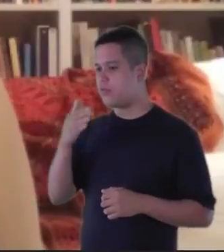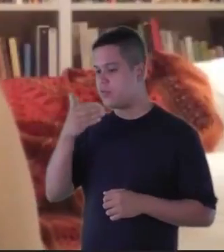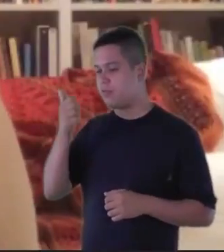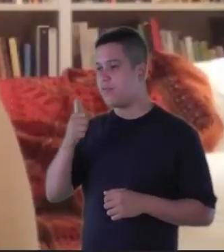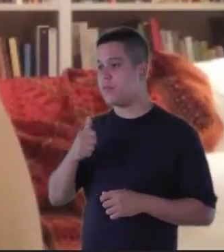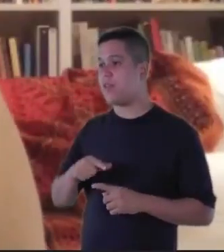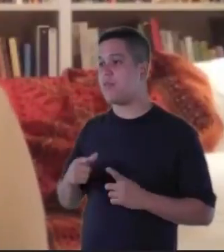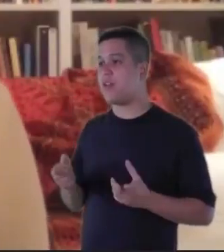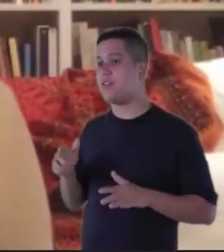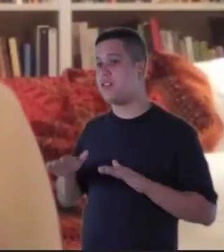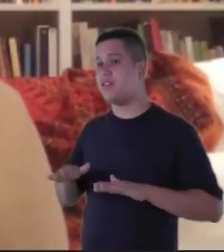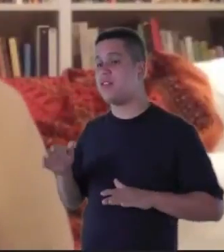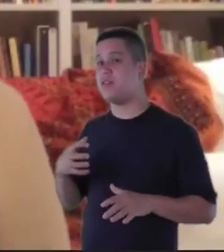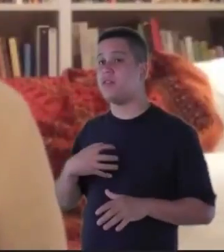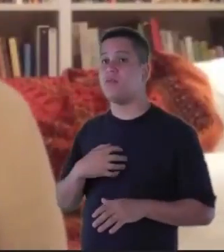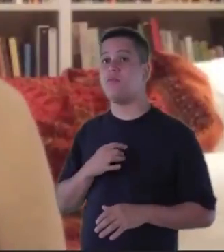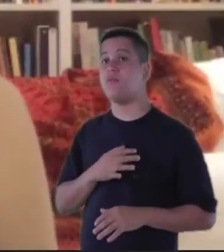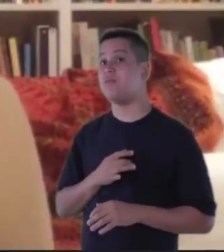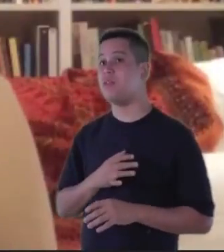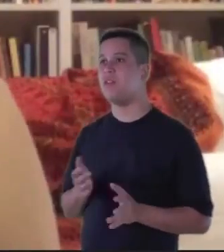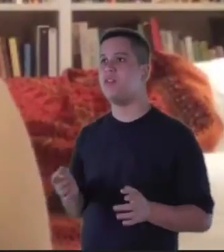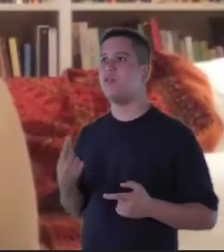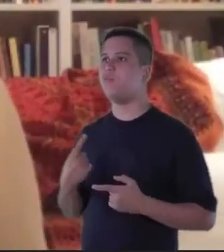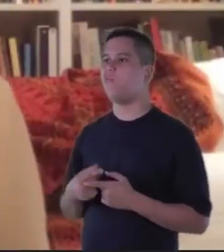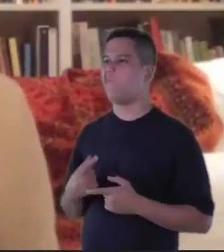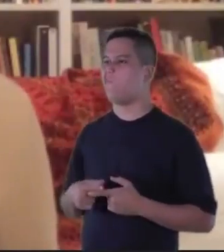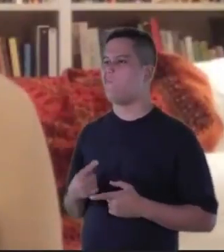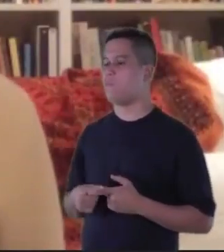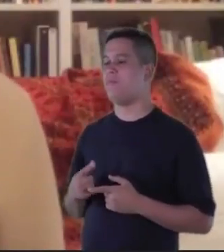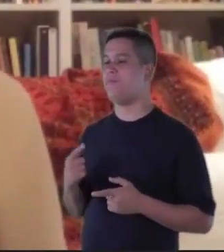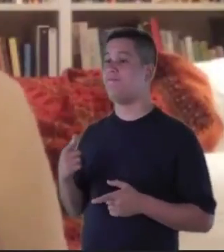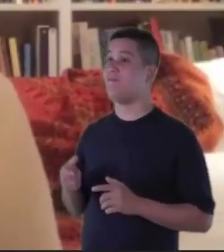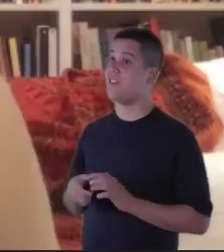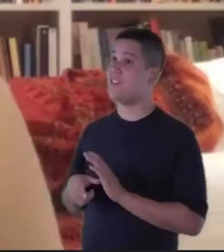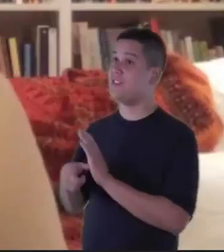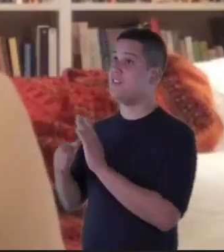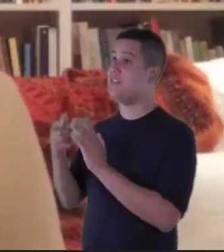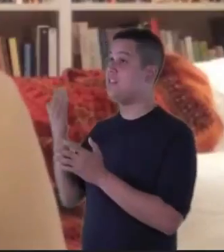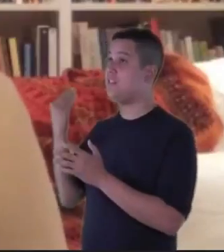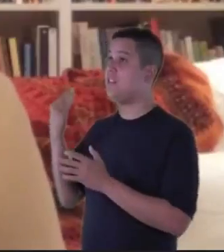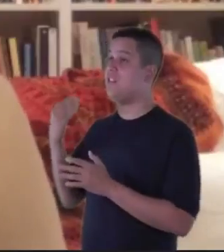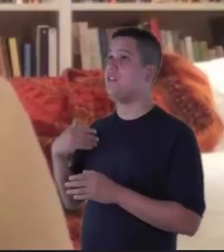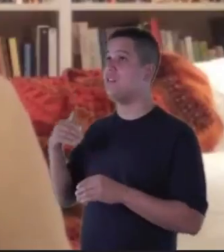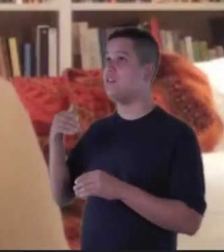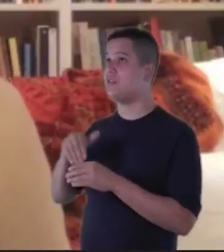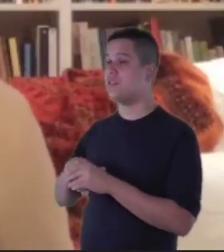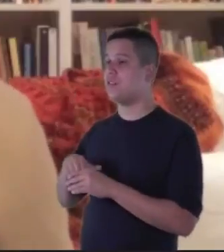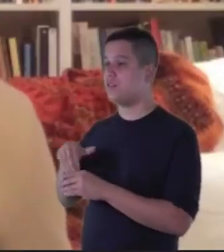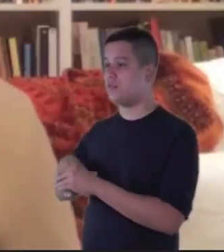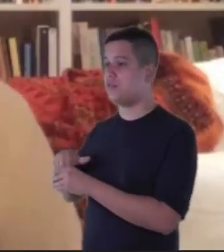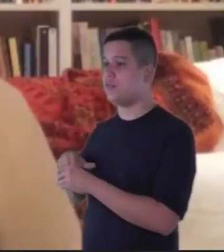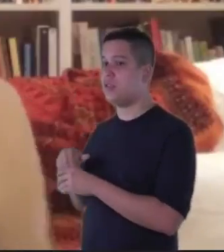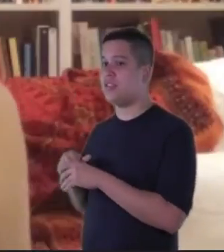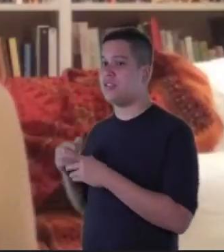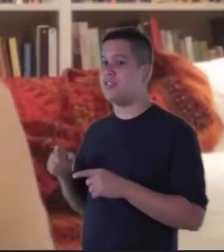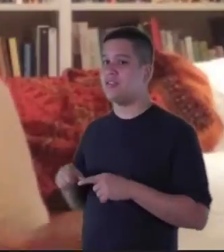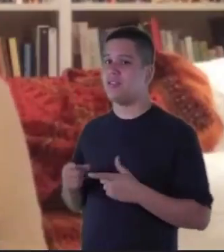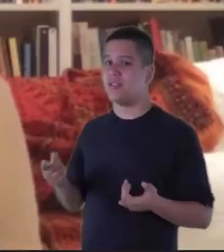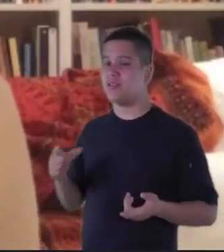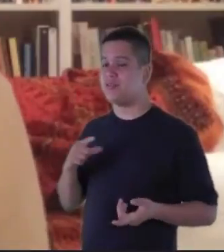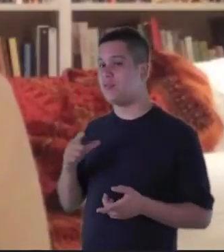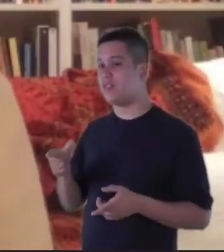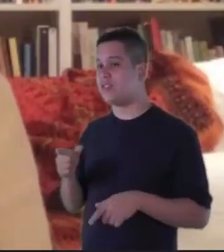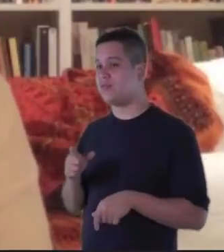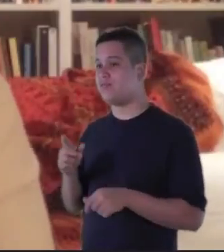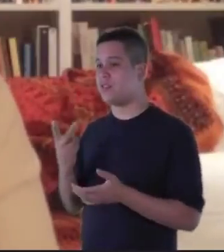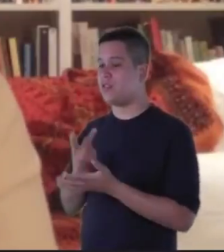às vezes a gente fica com medo, né? Porque na última eleição também tivemos essa péssima surpresa. Então,